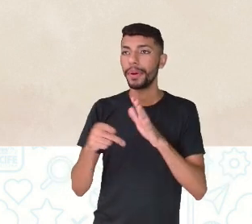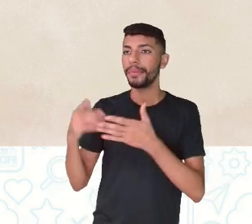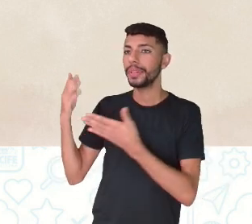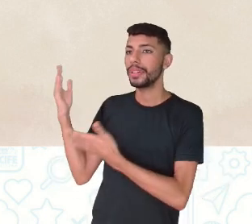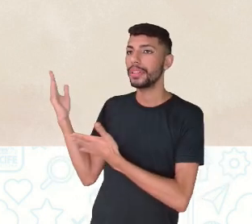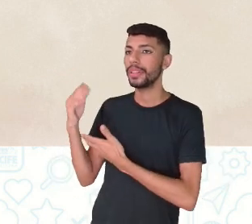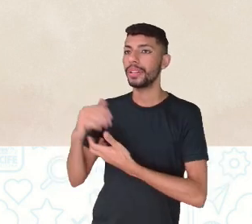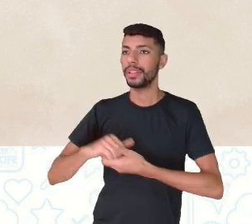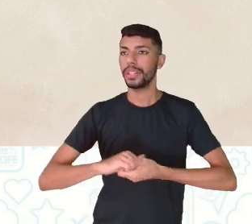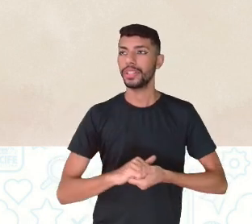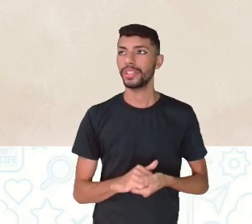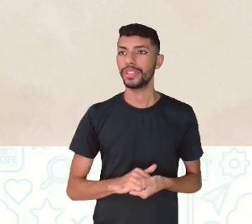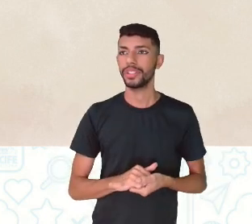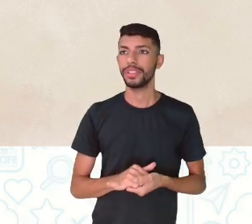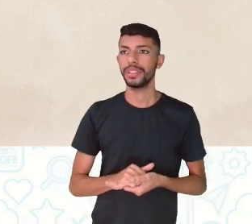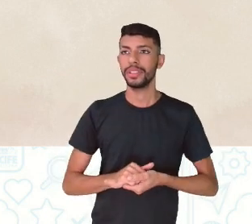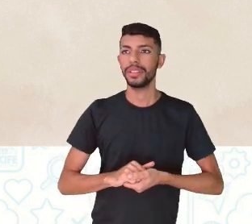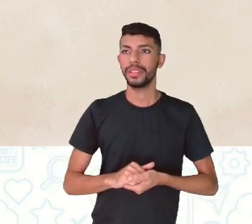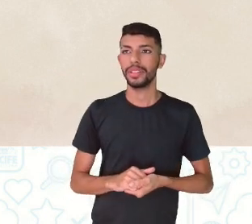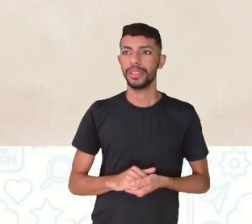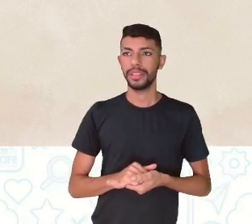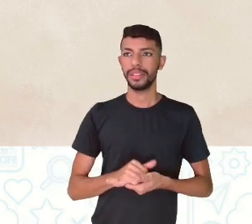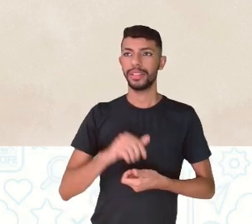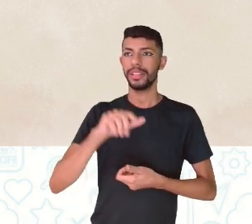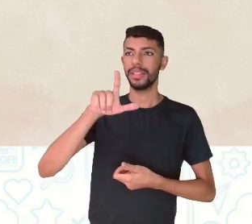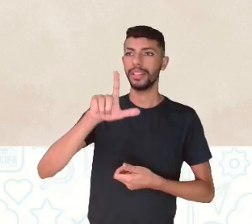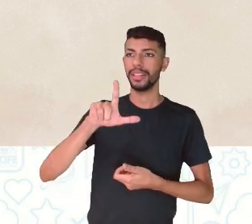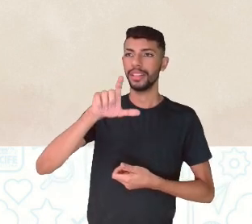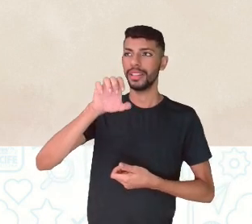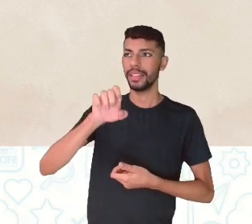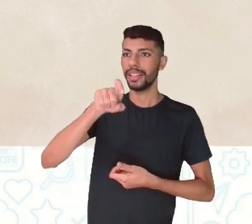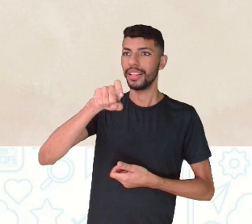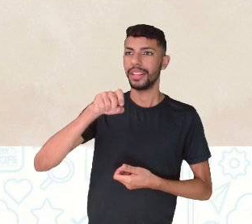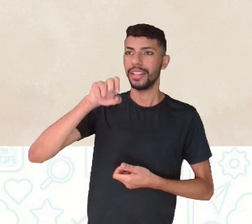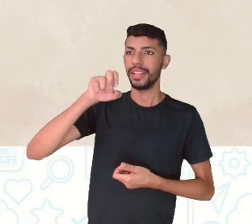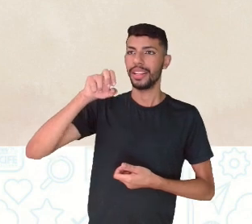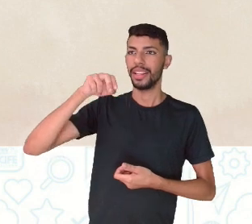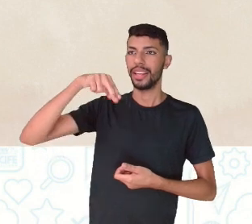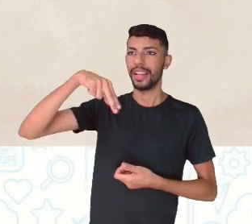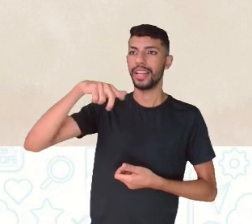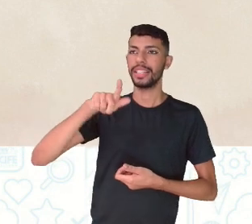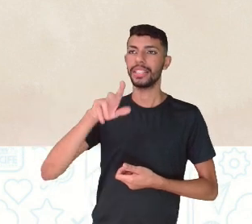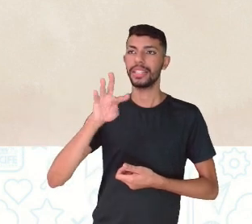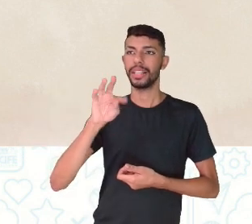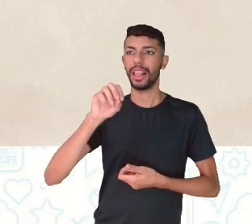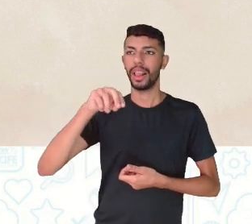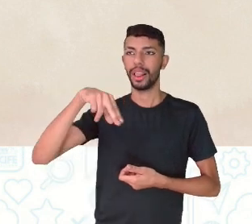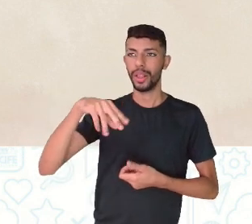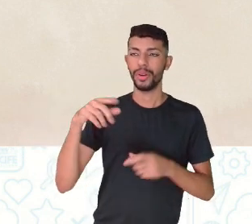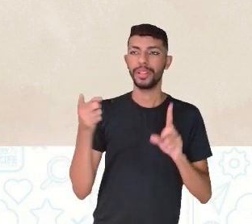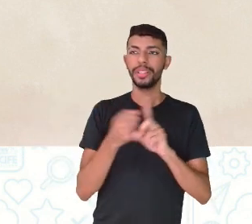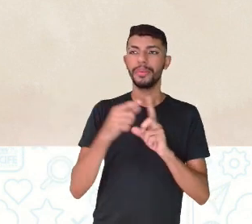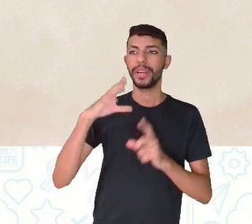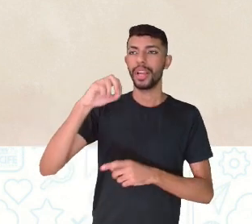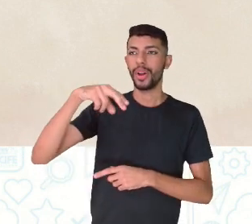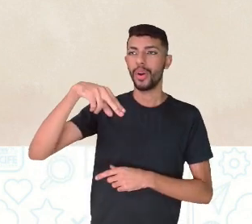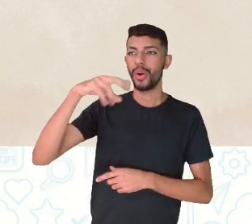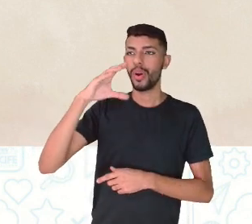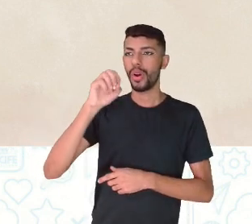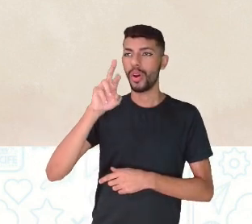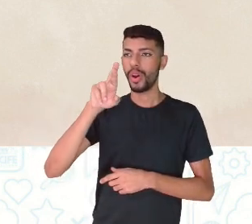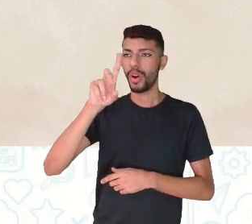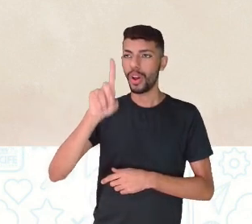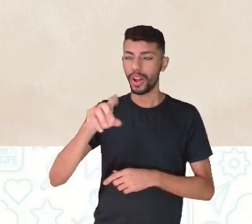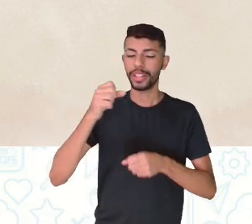daí, ó, também, não sei se eu vou pronunciar certo, Lexington e Concord, de